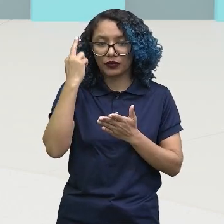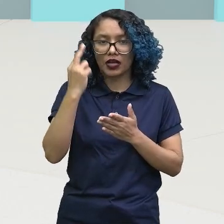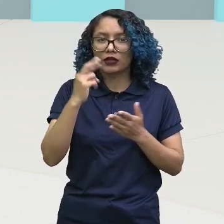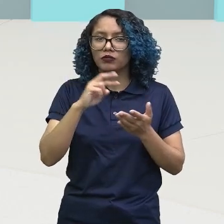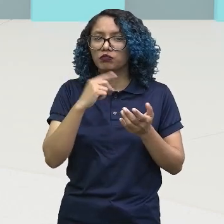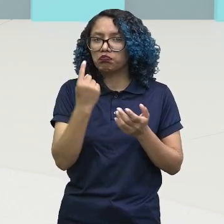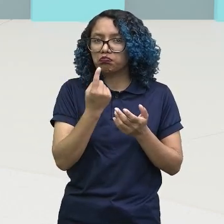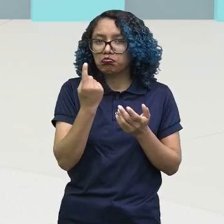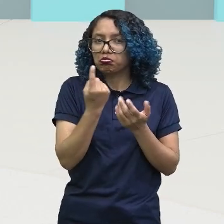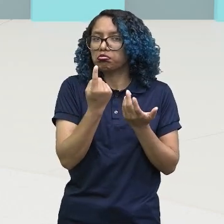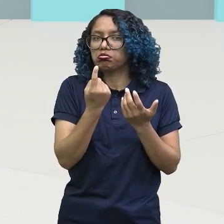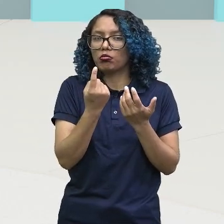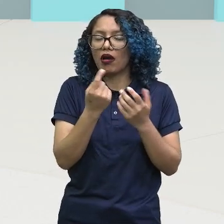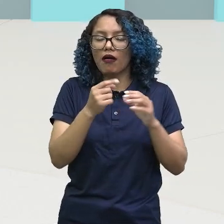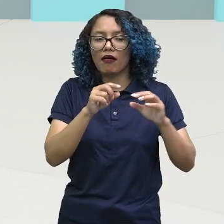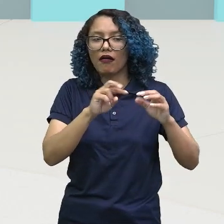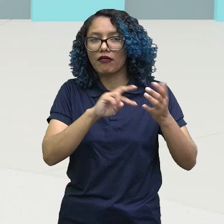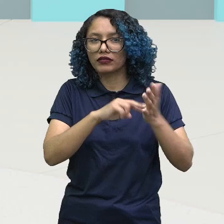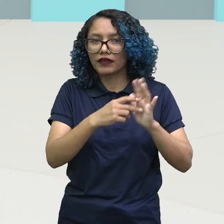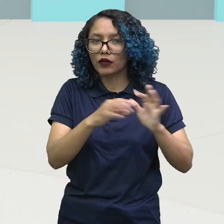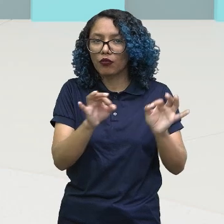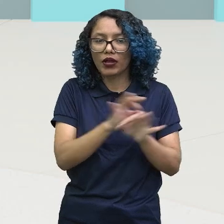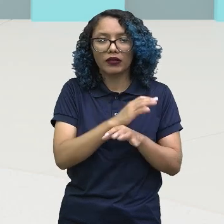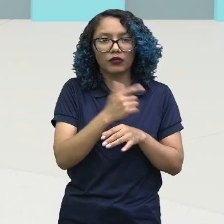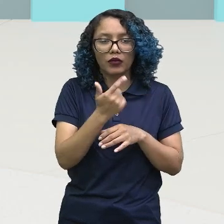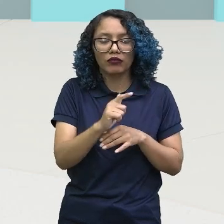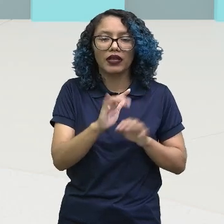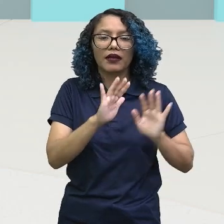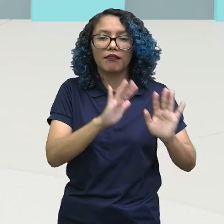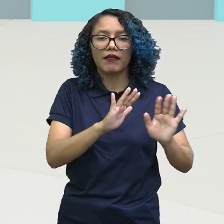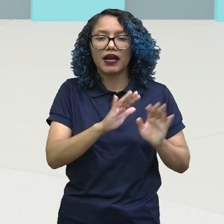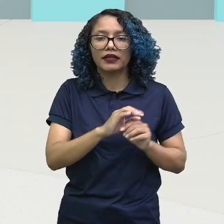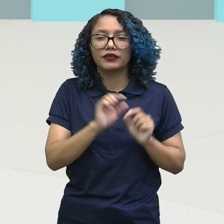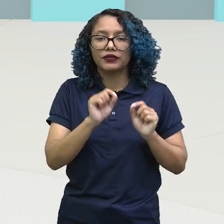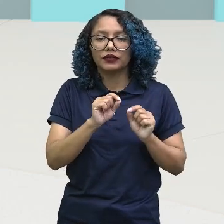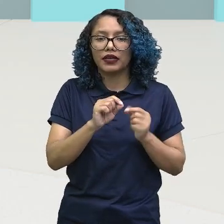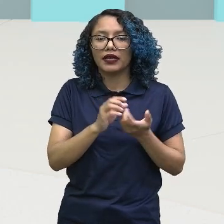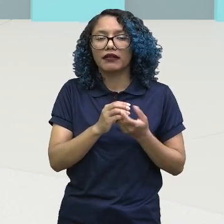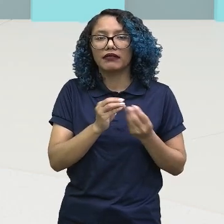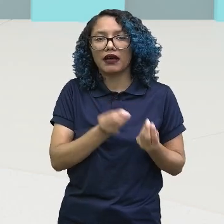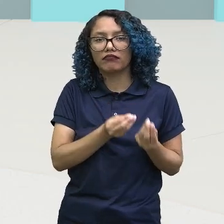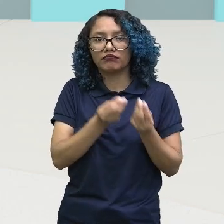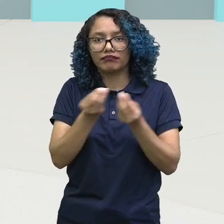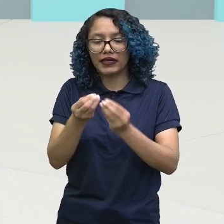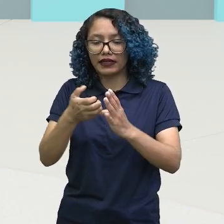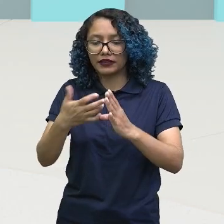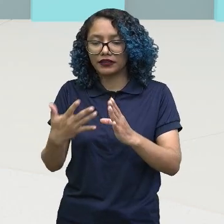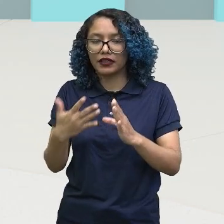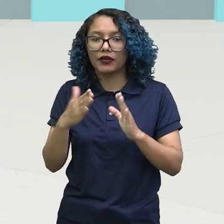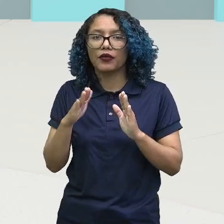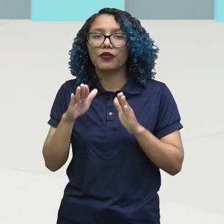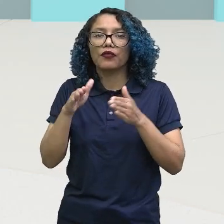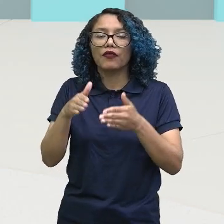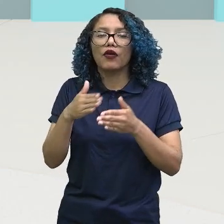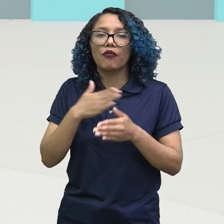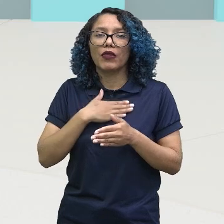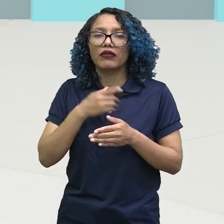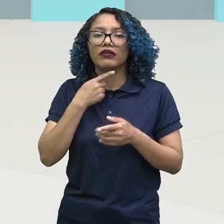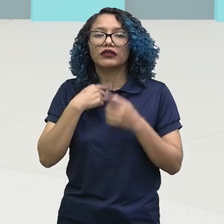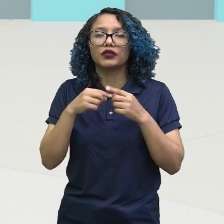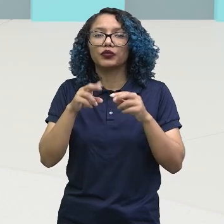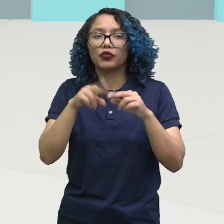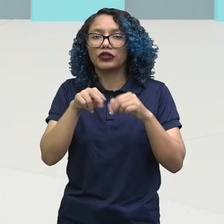sentido, ela está aí dando a ideia para a outra, mas como ela está dando uma característica para o desejo, oração